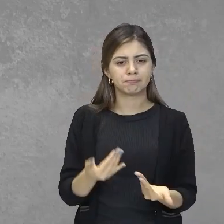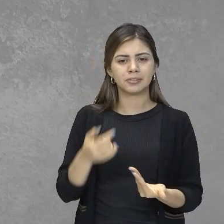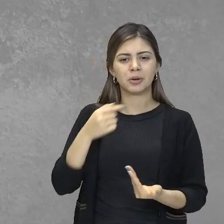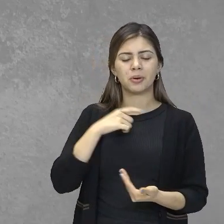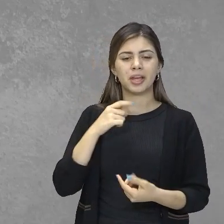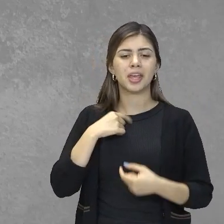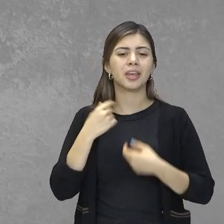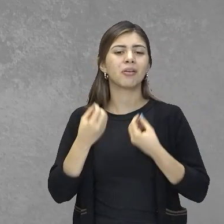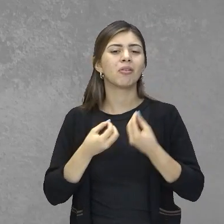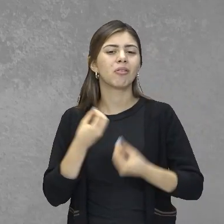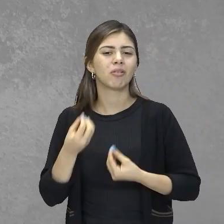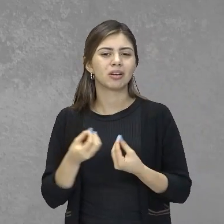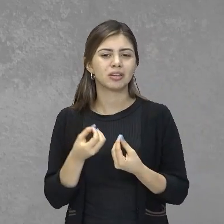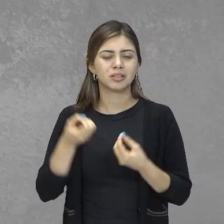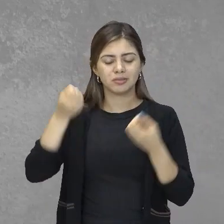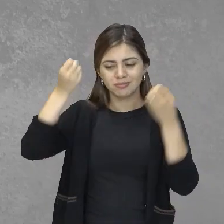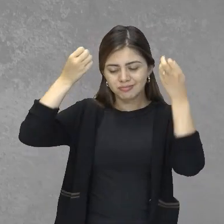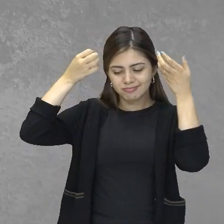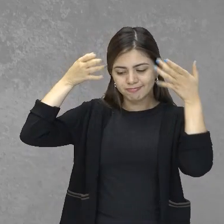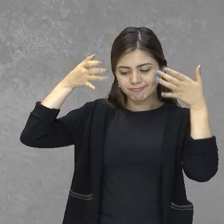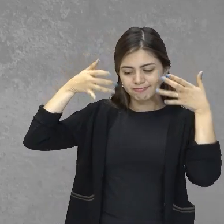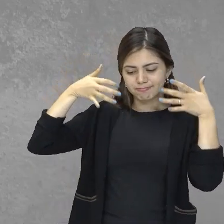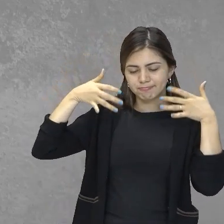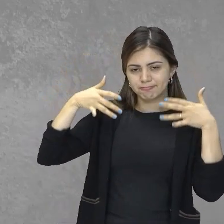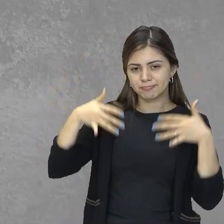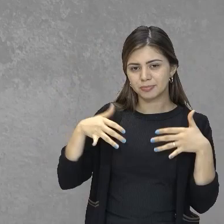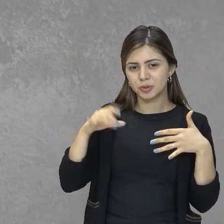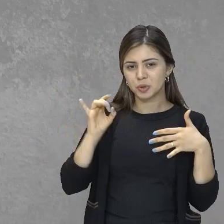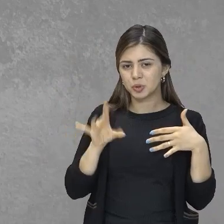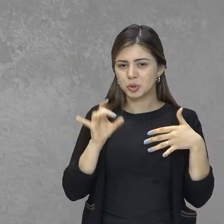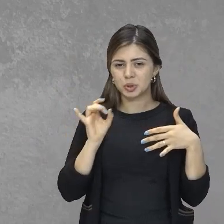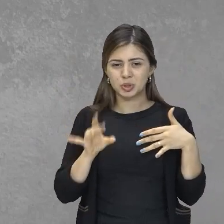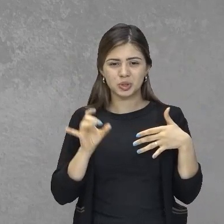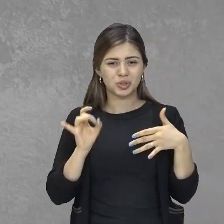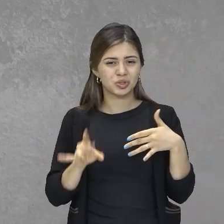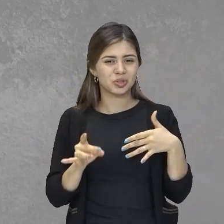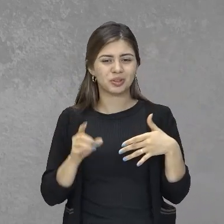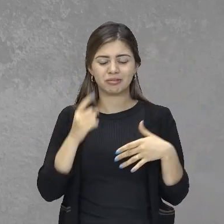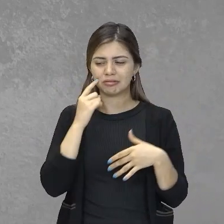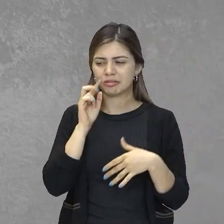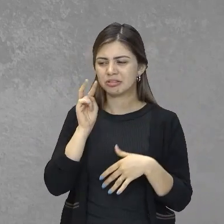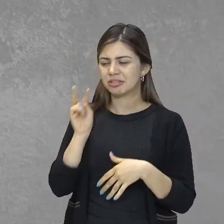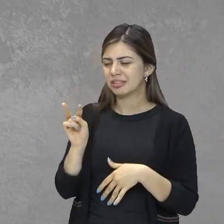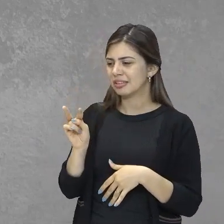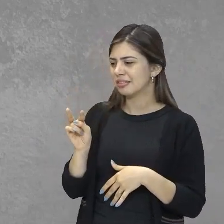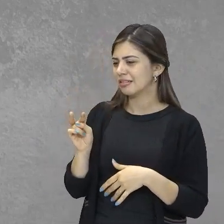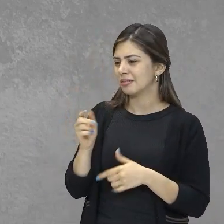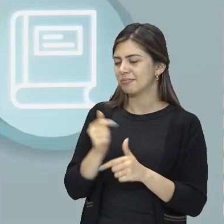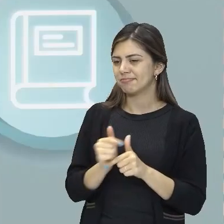deixar-me apenas os cabelos na frialdade inorgânica da terra.